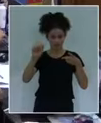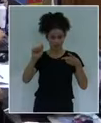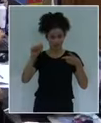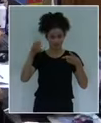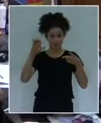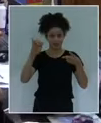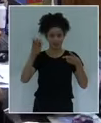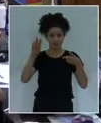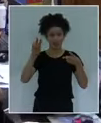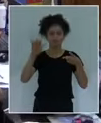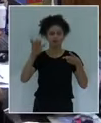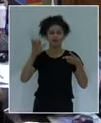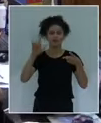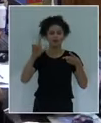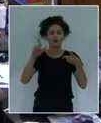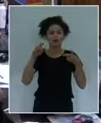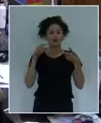uma força, né?